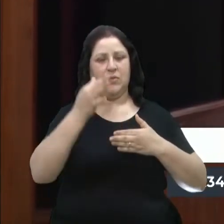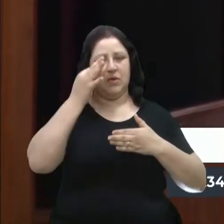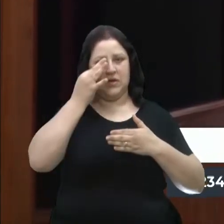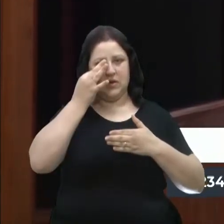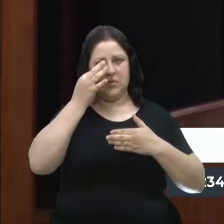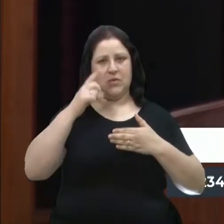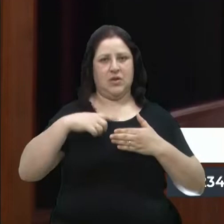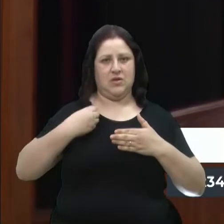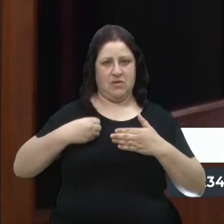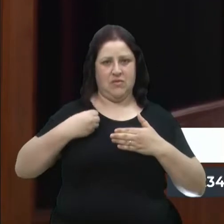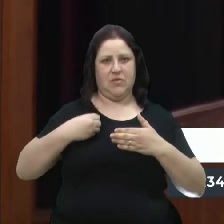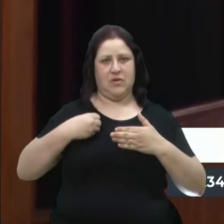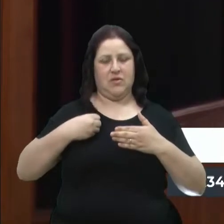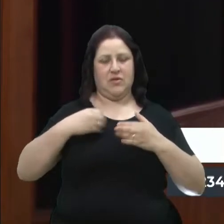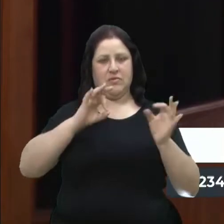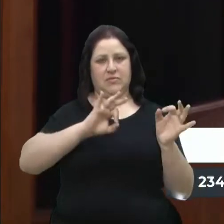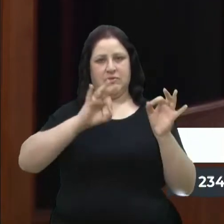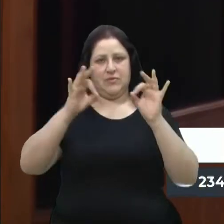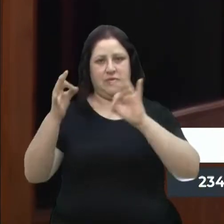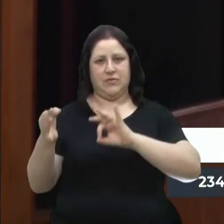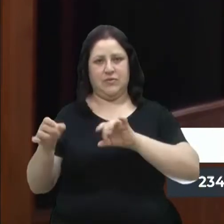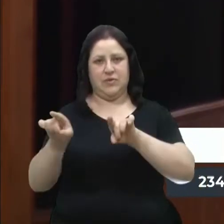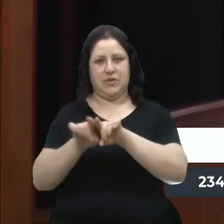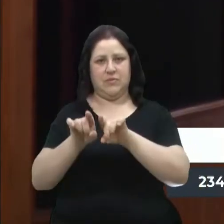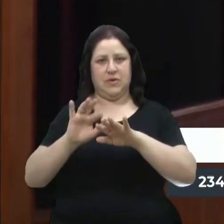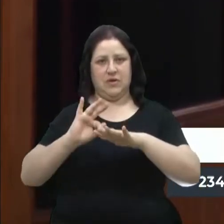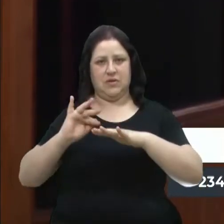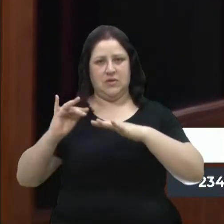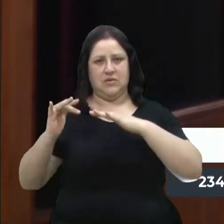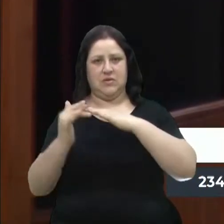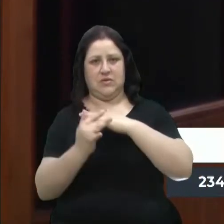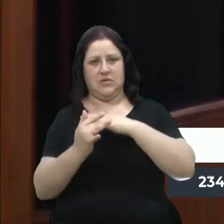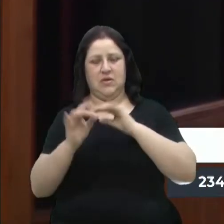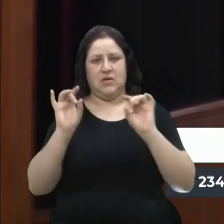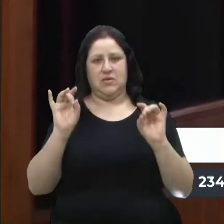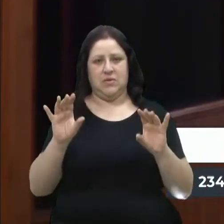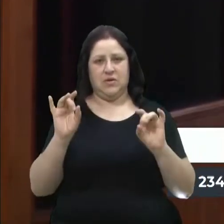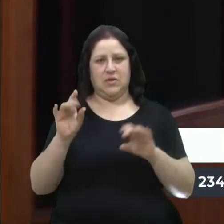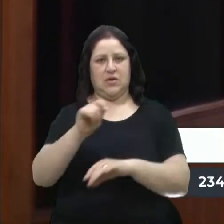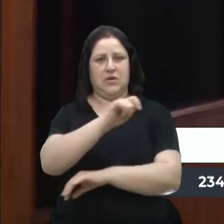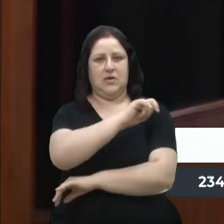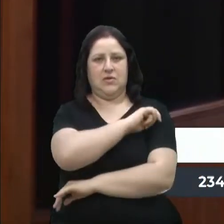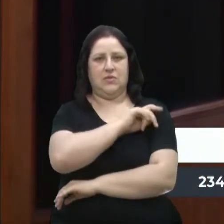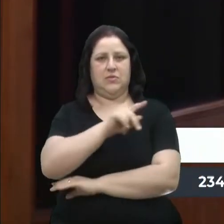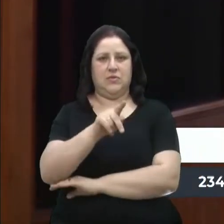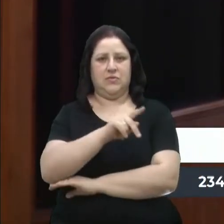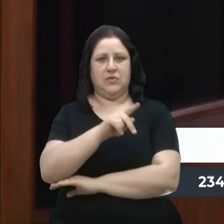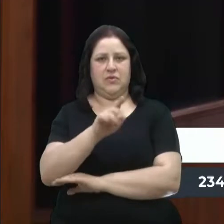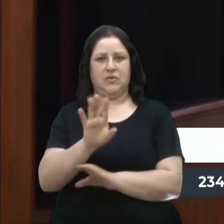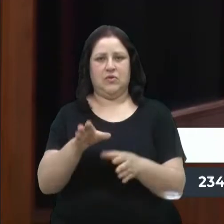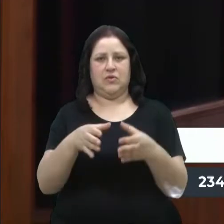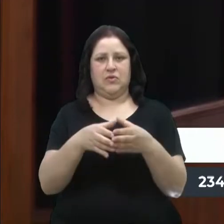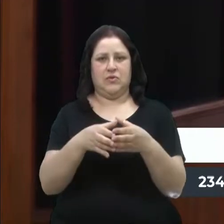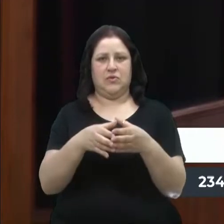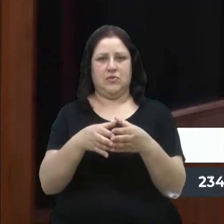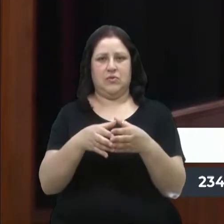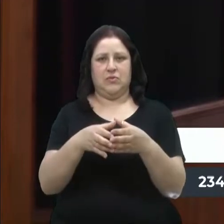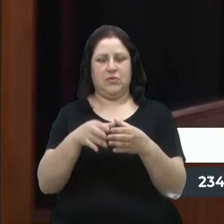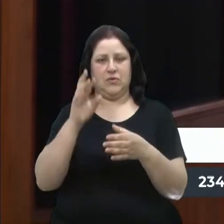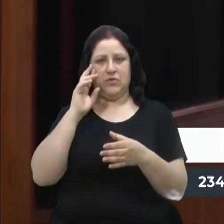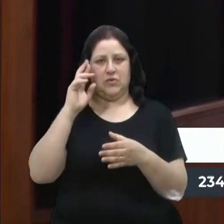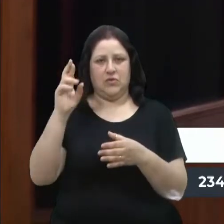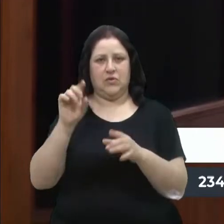aqui e também nas redes sociais em especial Os estudantes professores equipe diretivas funcionários